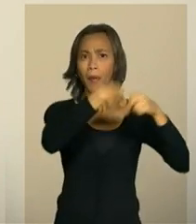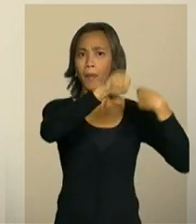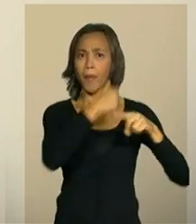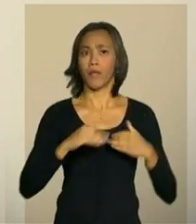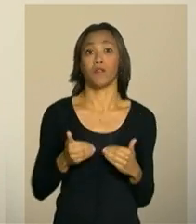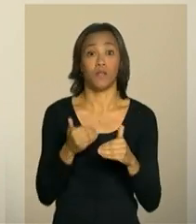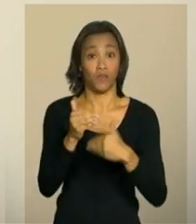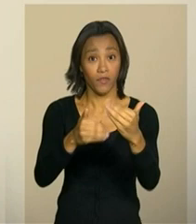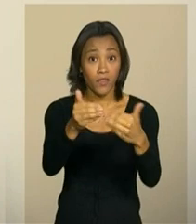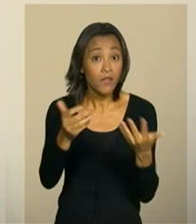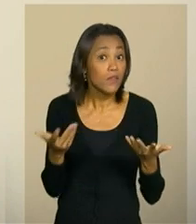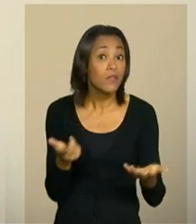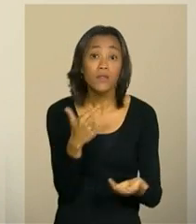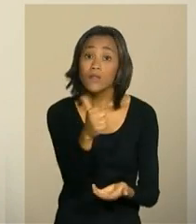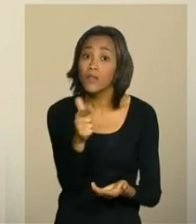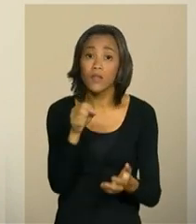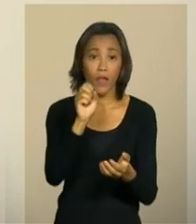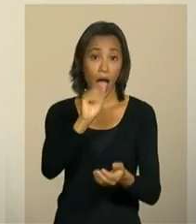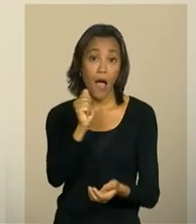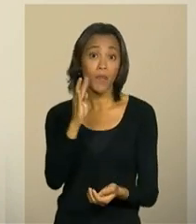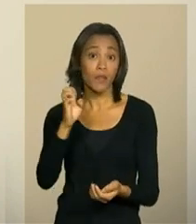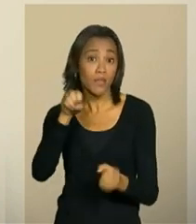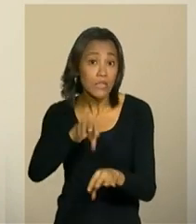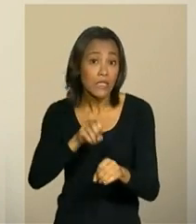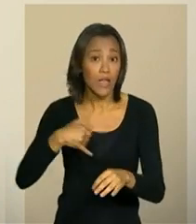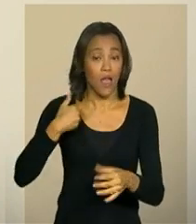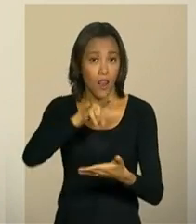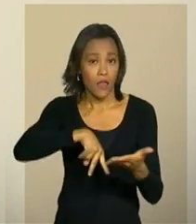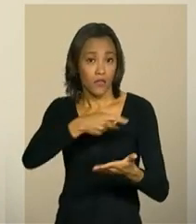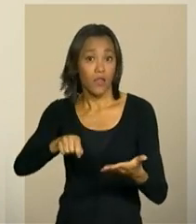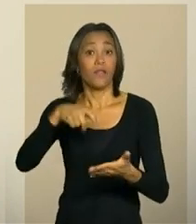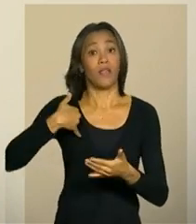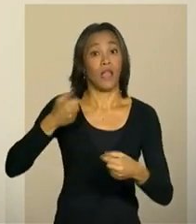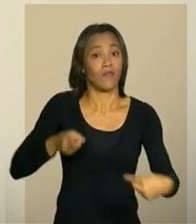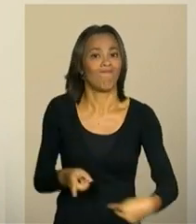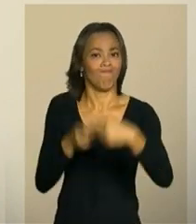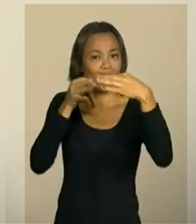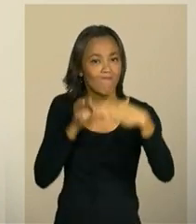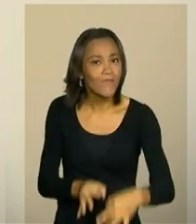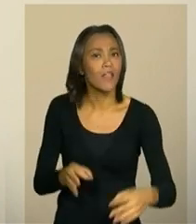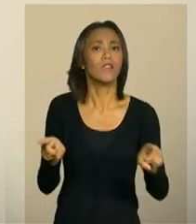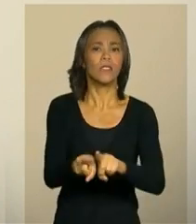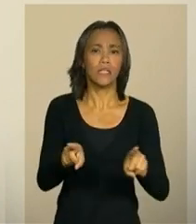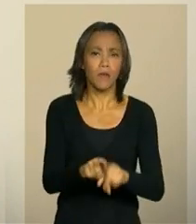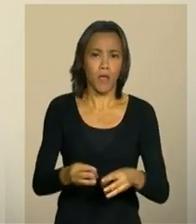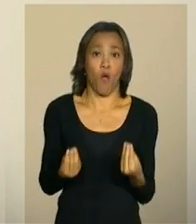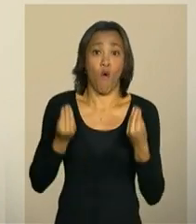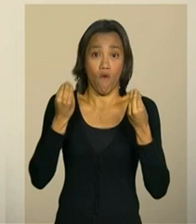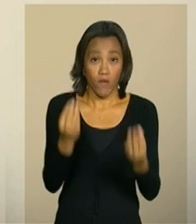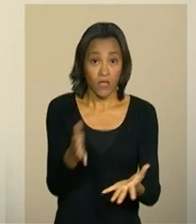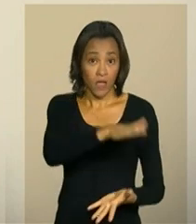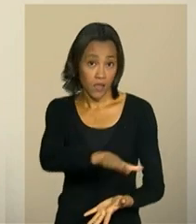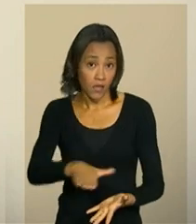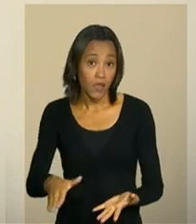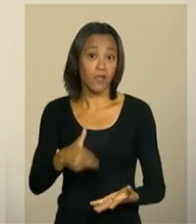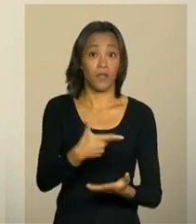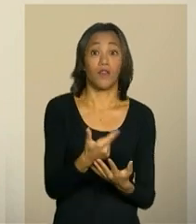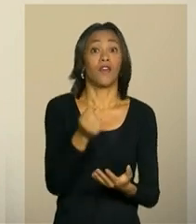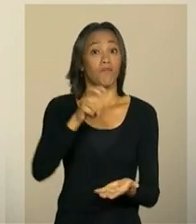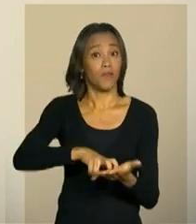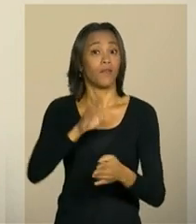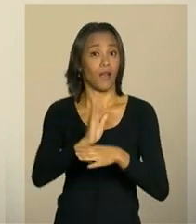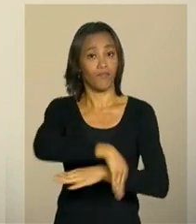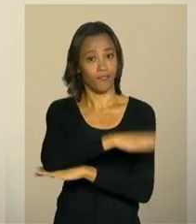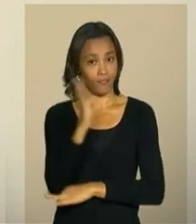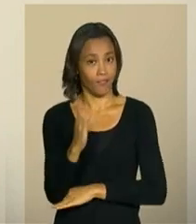desenvolvida sem alfabetizar na idade certa suas crianças e sem oferecer o ensino em dois turnos